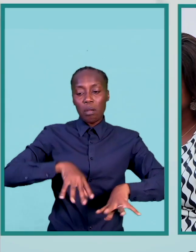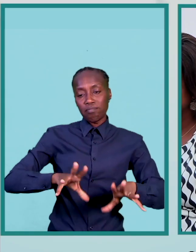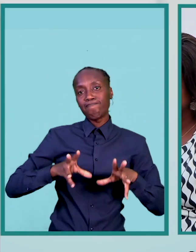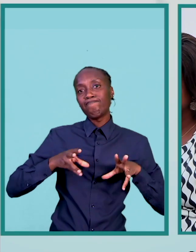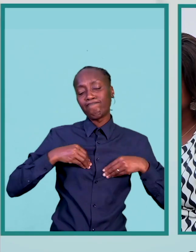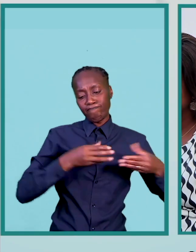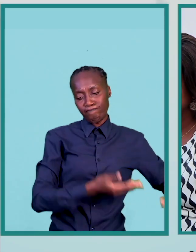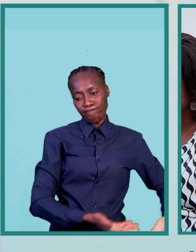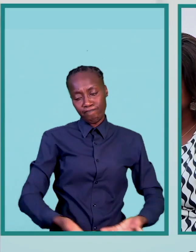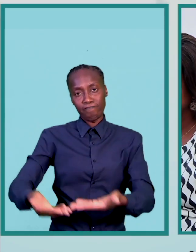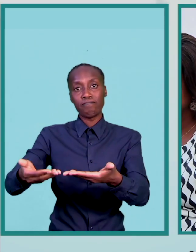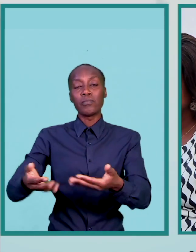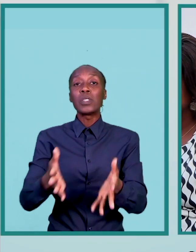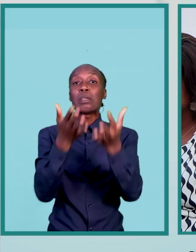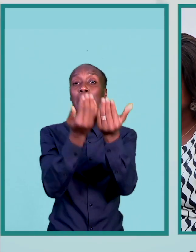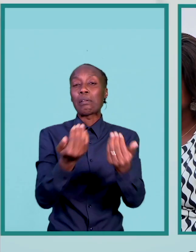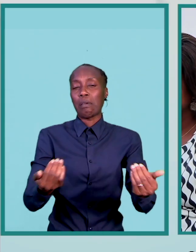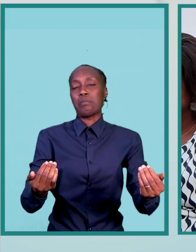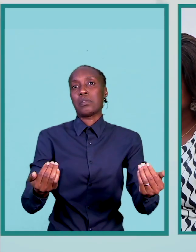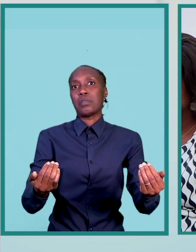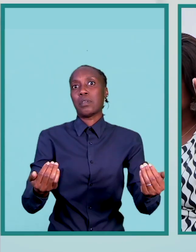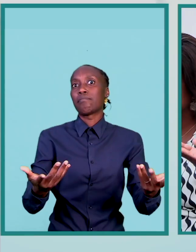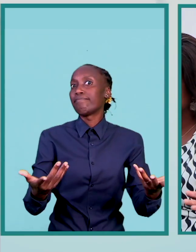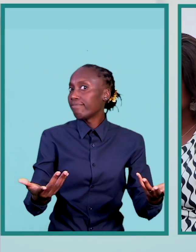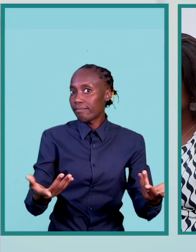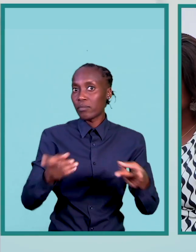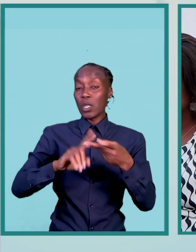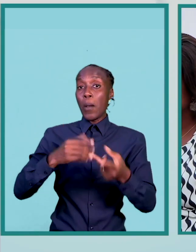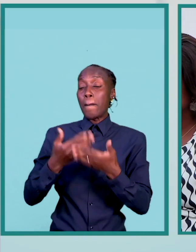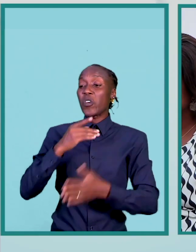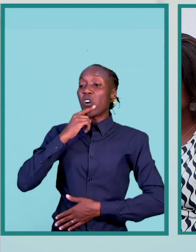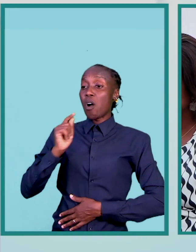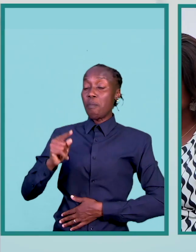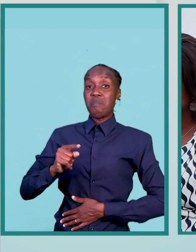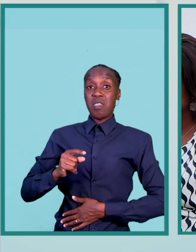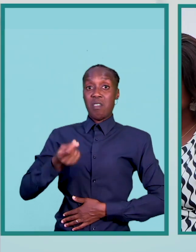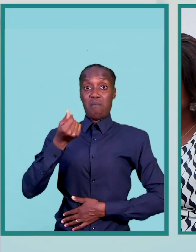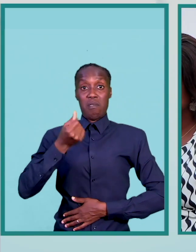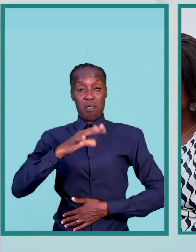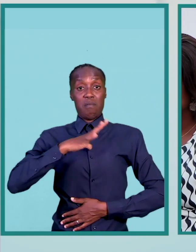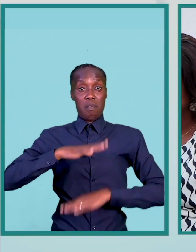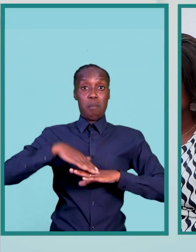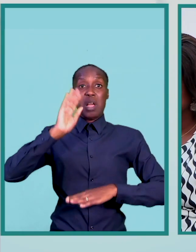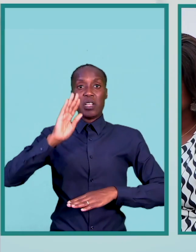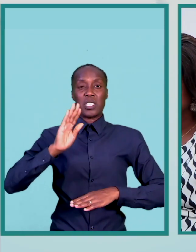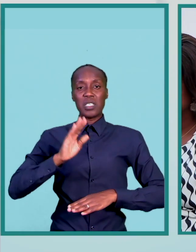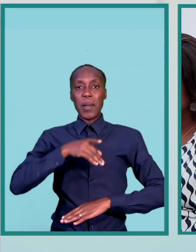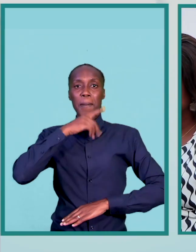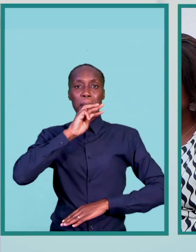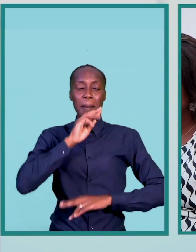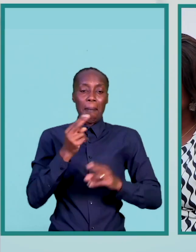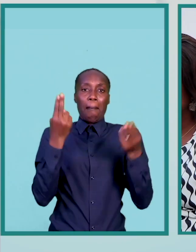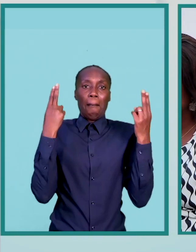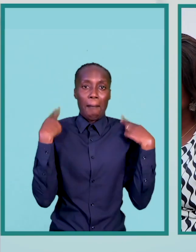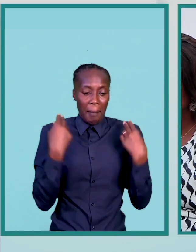pais acabam cedendo a mão da sua criança menor de idade para alguém que tenha posses, que tenha condições, alegadamente sobre a pobreza. O que nós